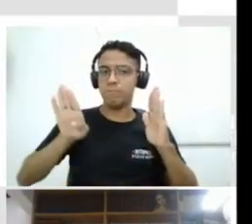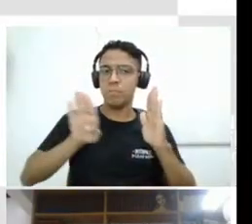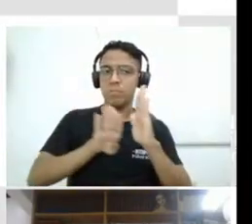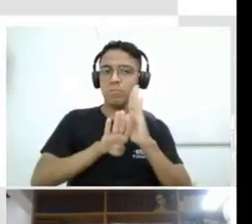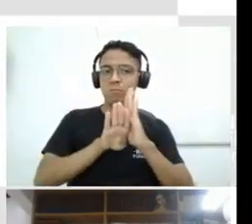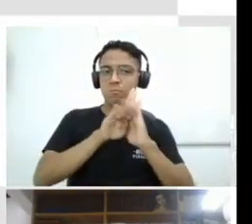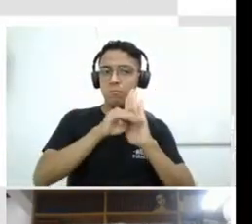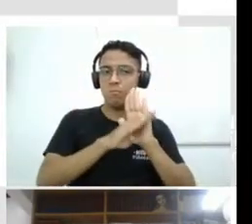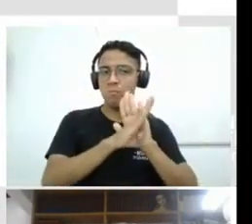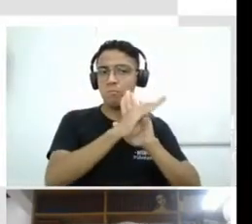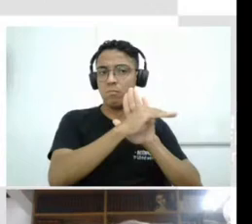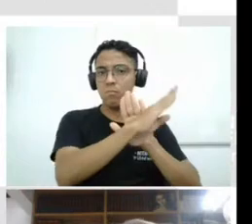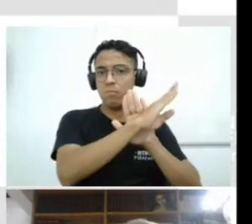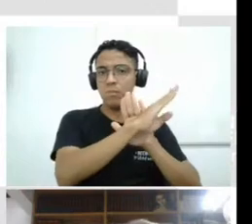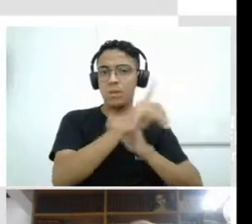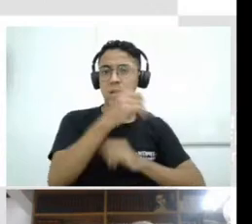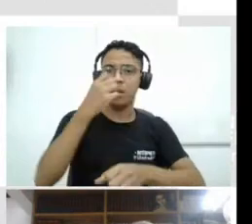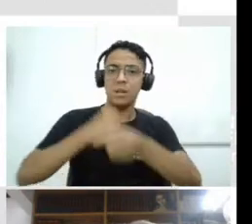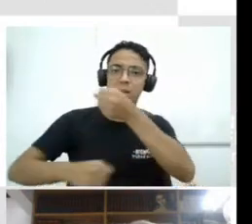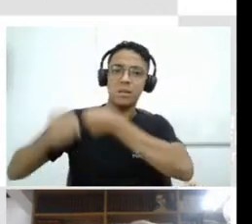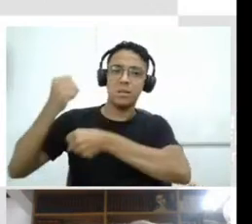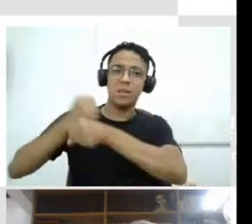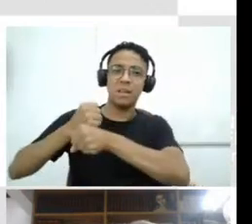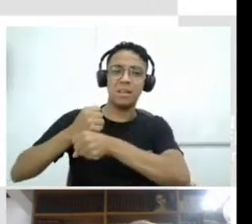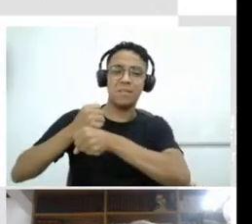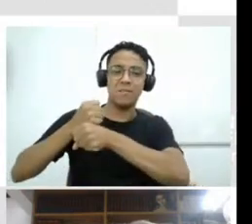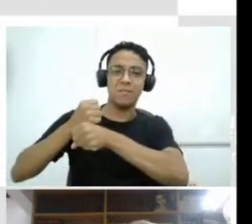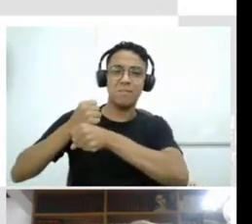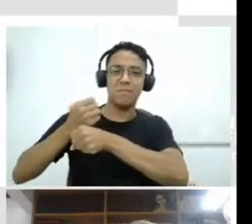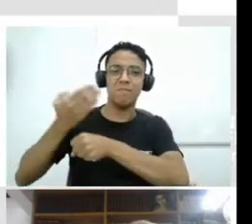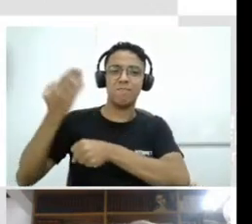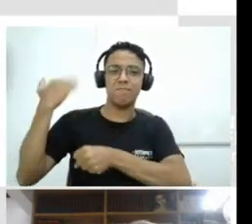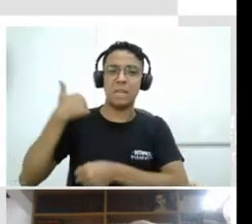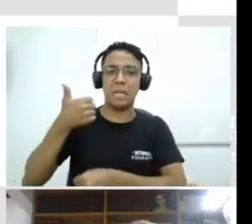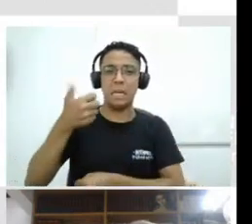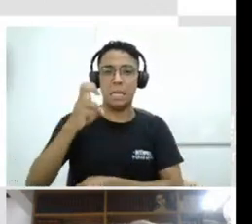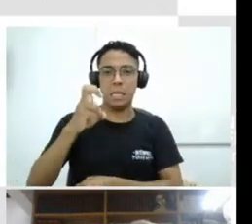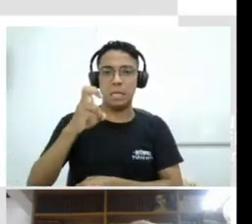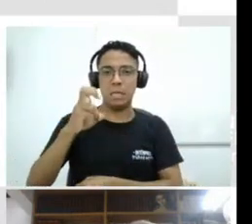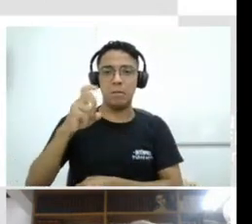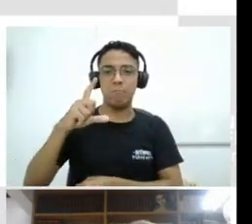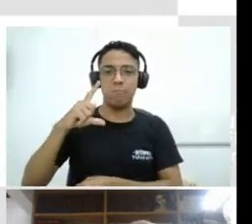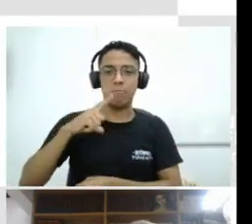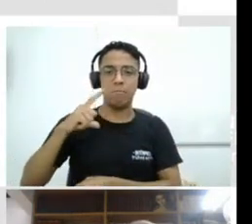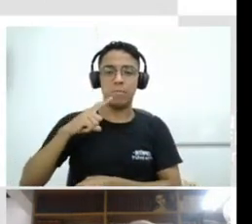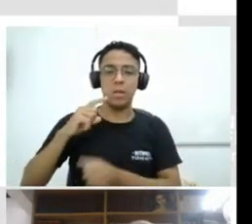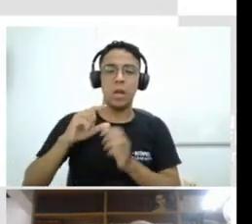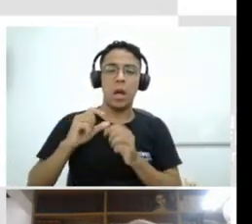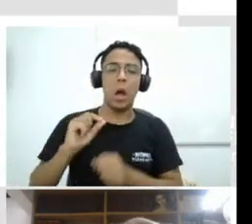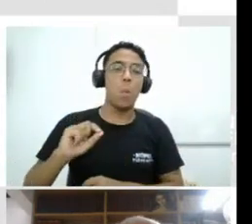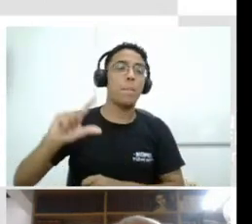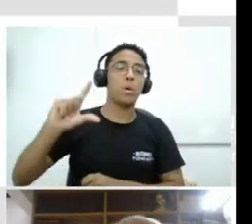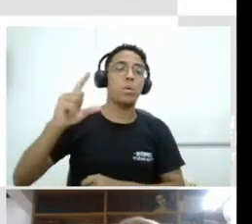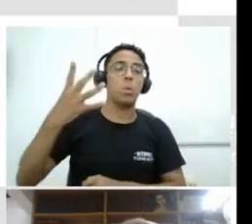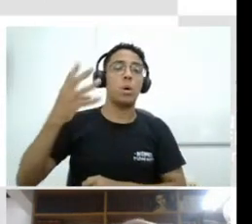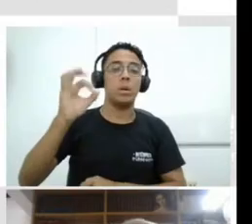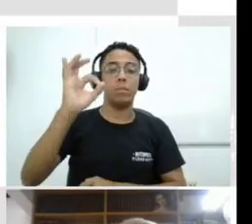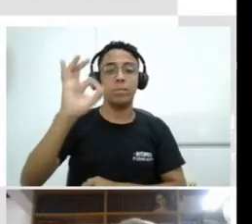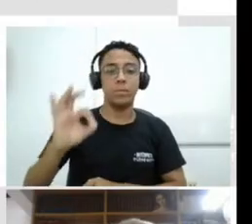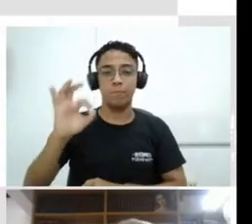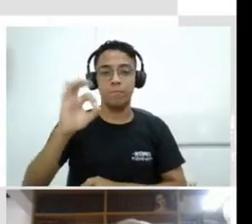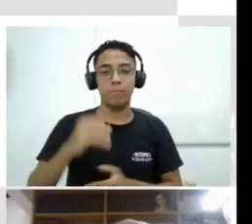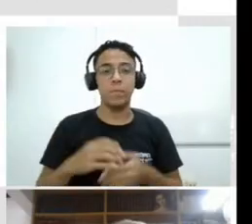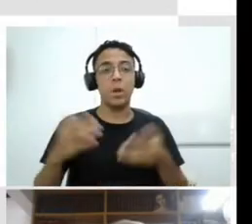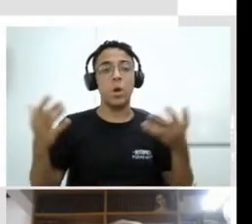anos foi 40% maior do que a taxa de aquecimento desde 1970. Nós chegamos em